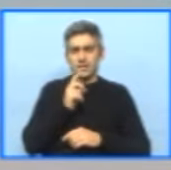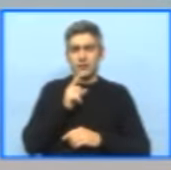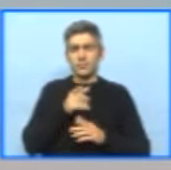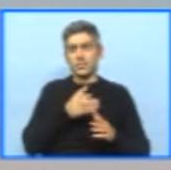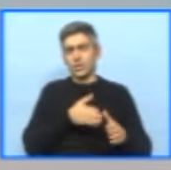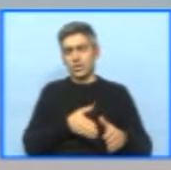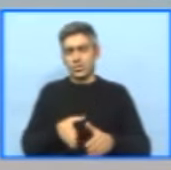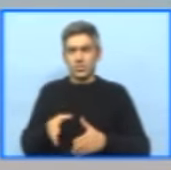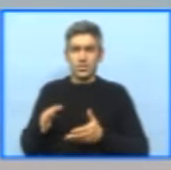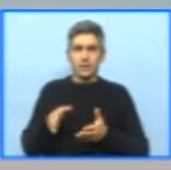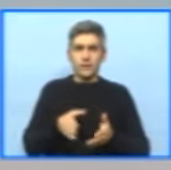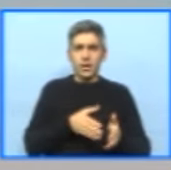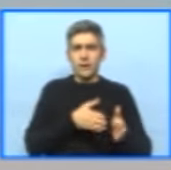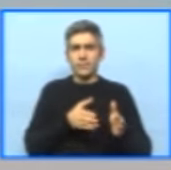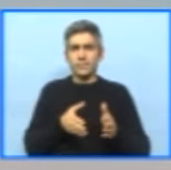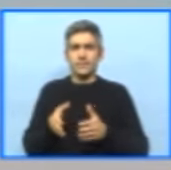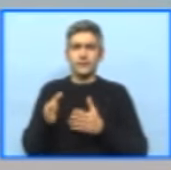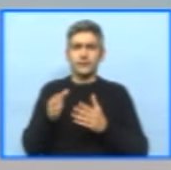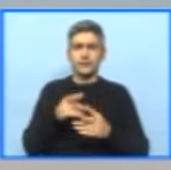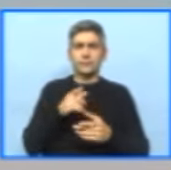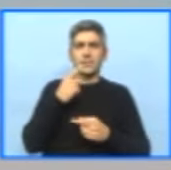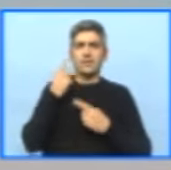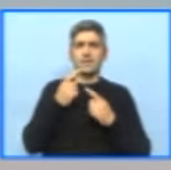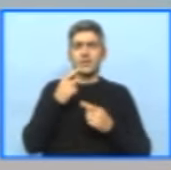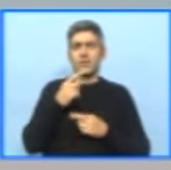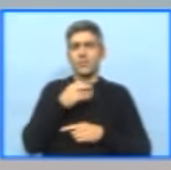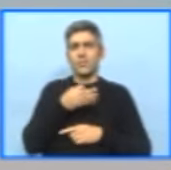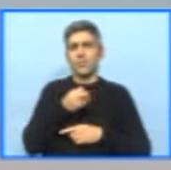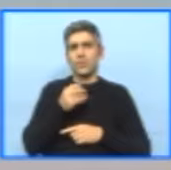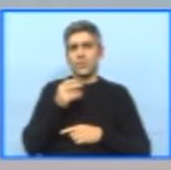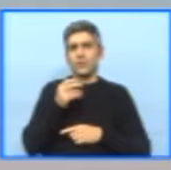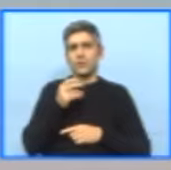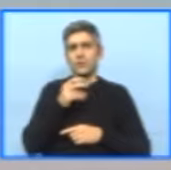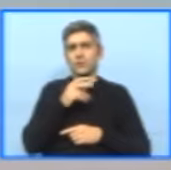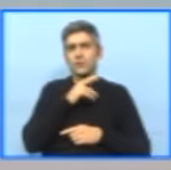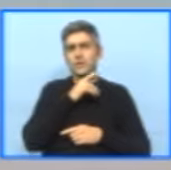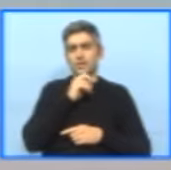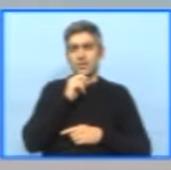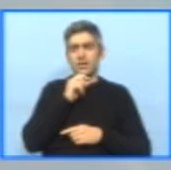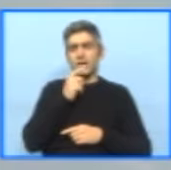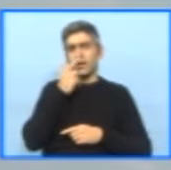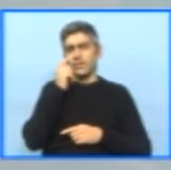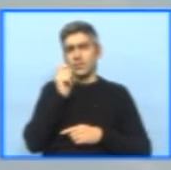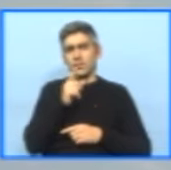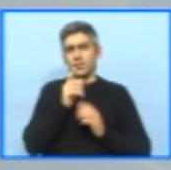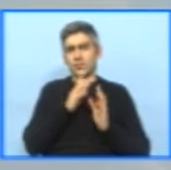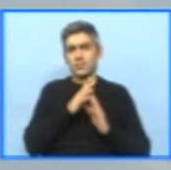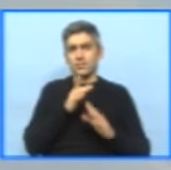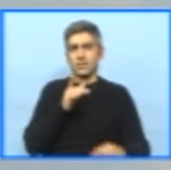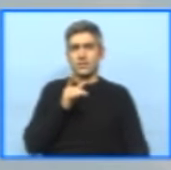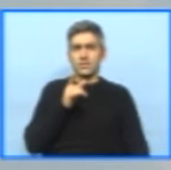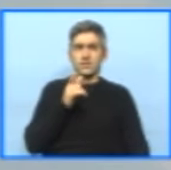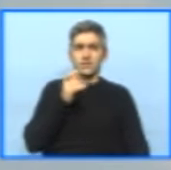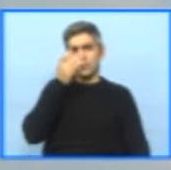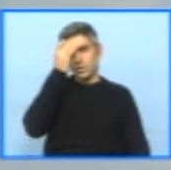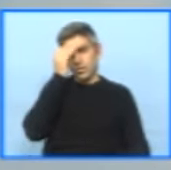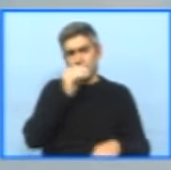percurso, ainda que ele, muitas vezes, o povo de Israel abandona Deus, no fundo é isto. Ia sugerir ao Padre Nélio que comentasse a segunda